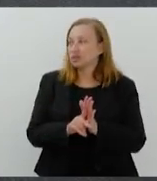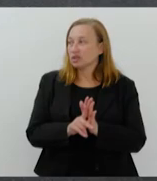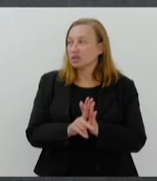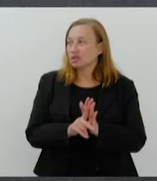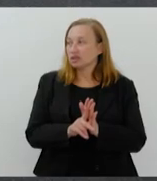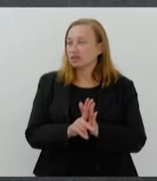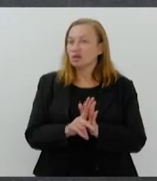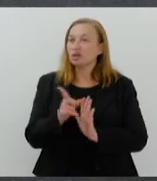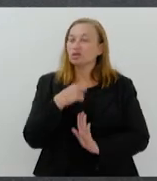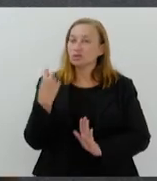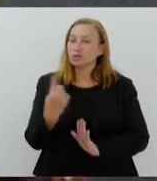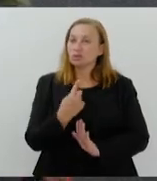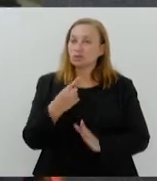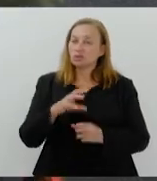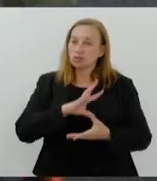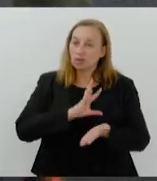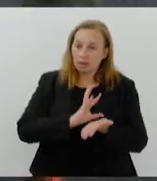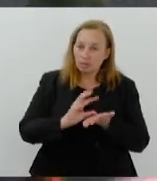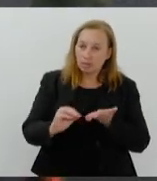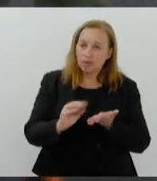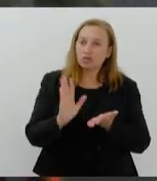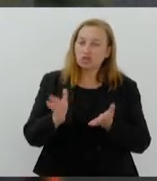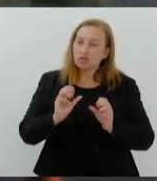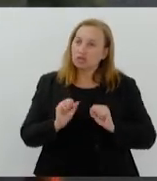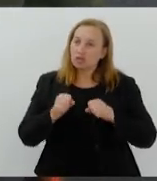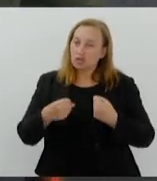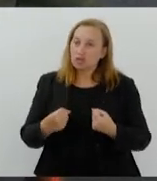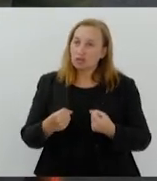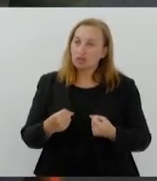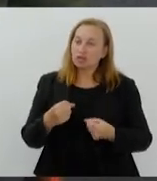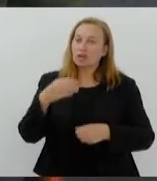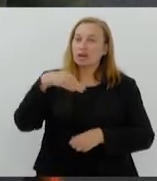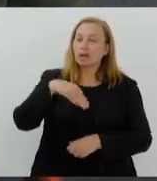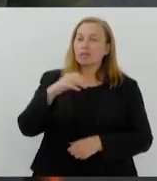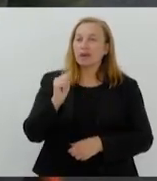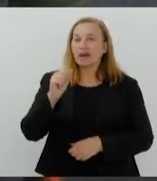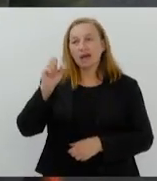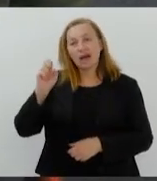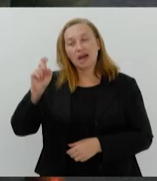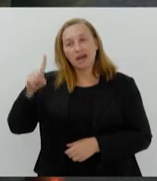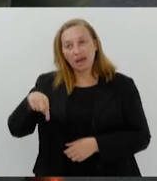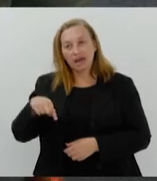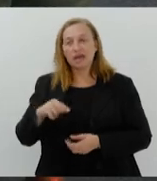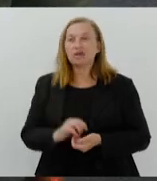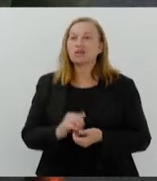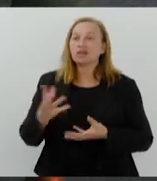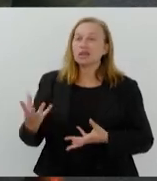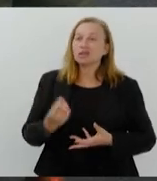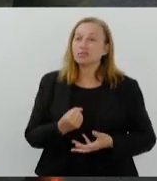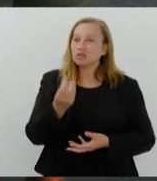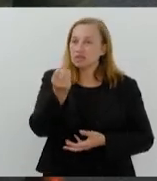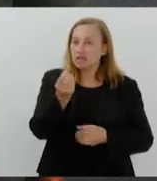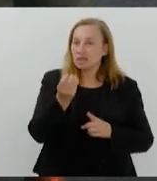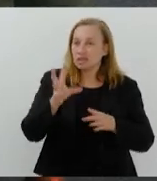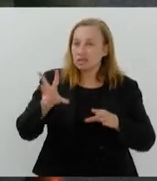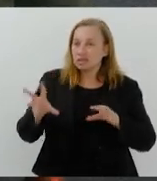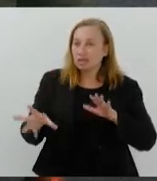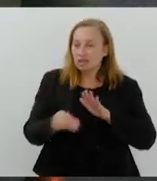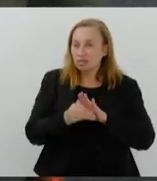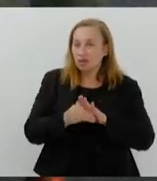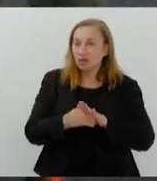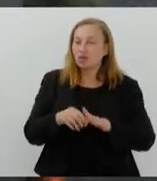o projeto nosso que entrou em pauta e que eu já defendi, do Rio Macaé, recebeu 6 emendas de um